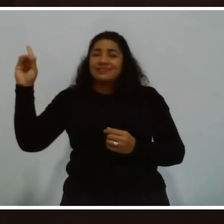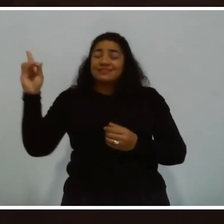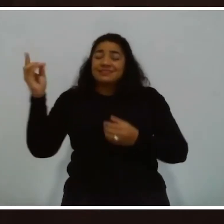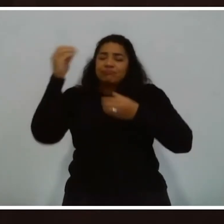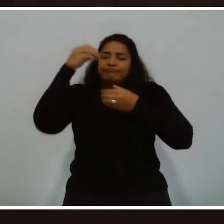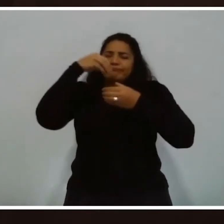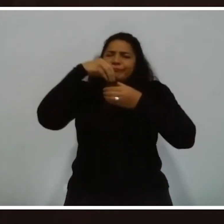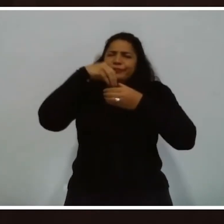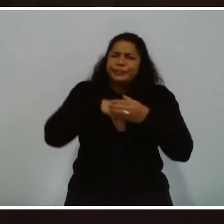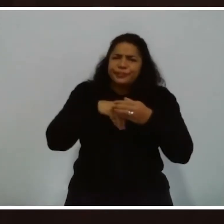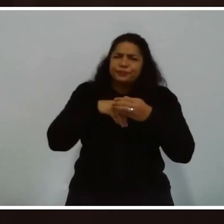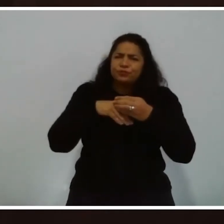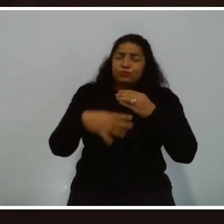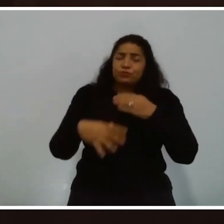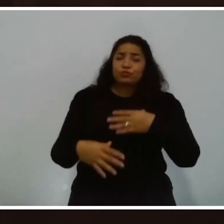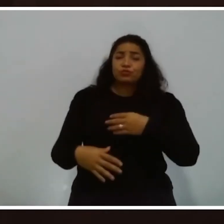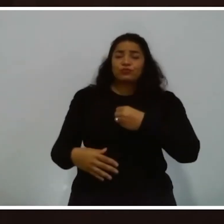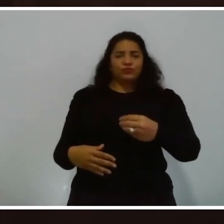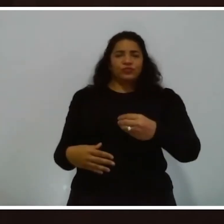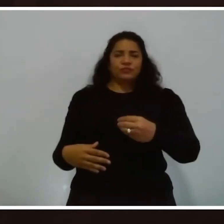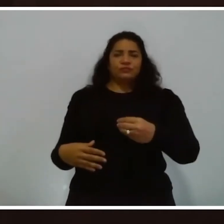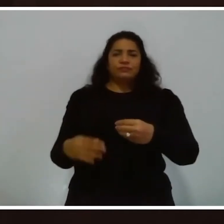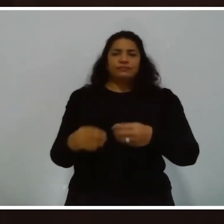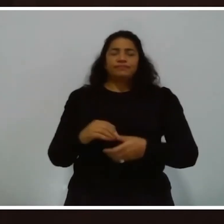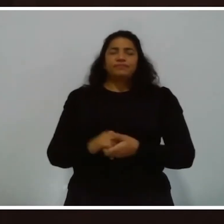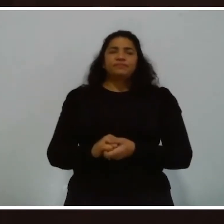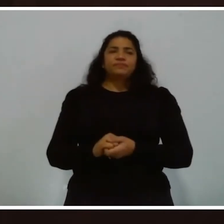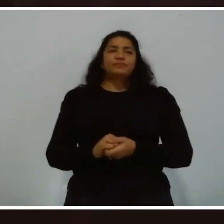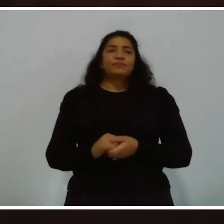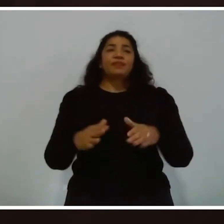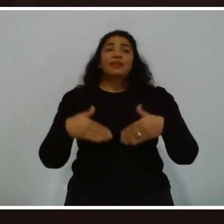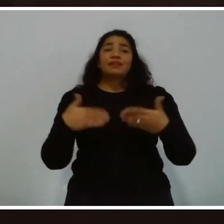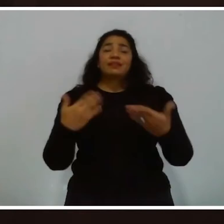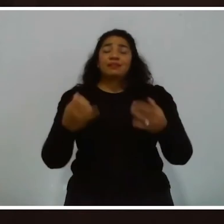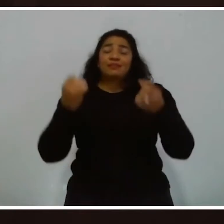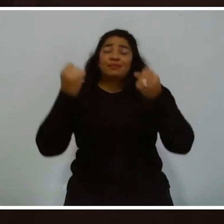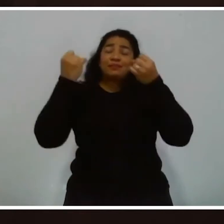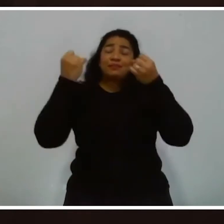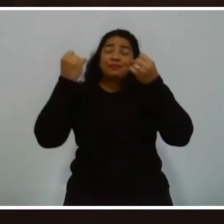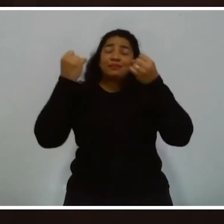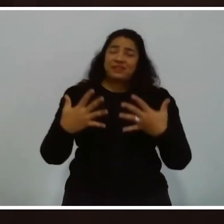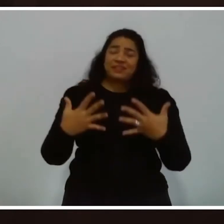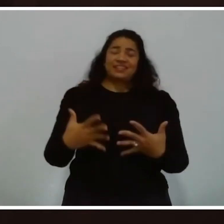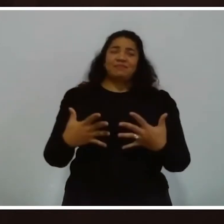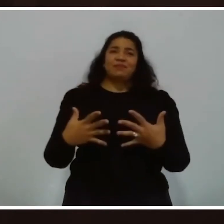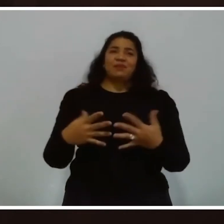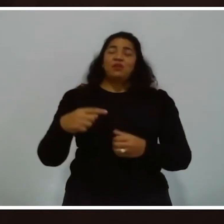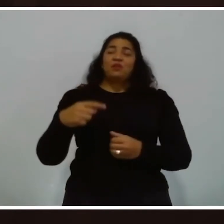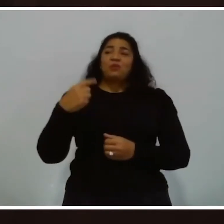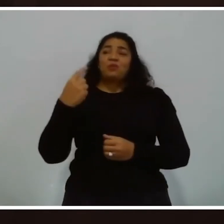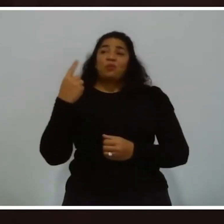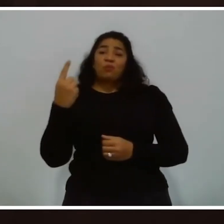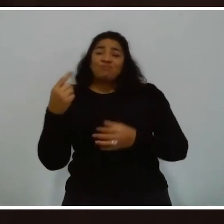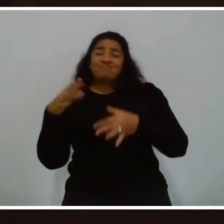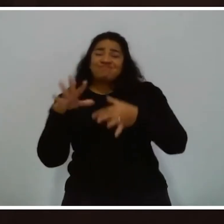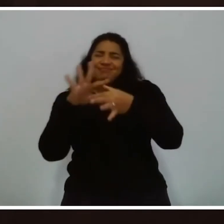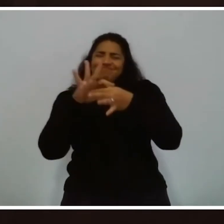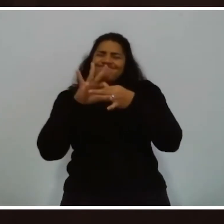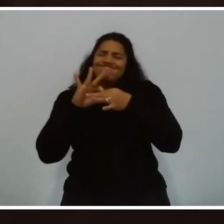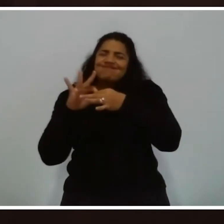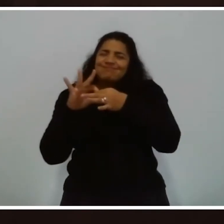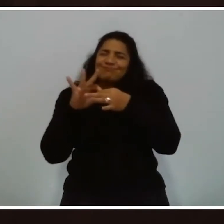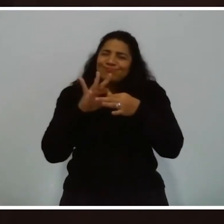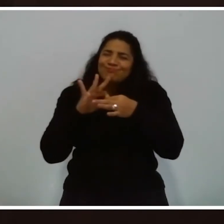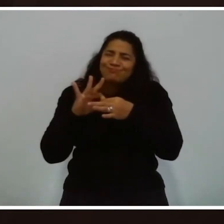nós chamamos de, isso é coinerência. Um é inerente ao